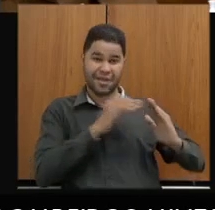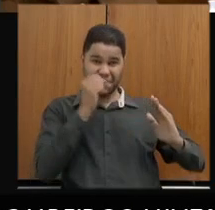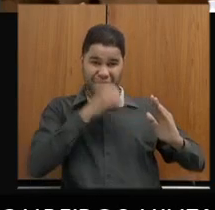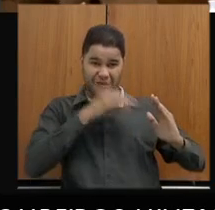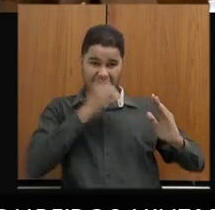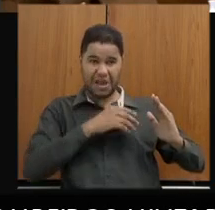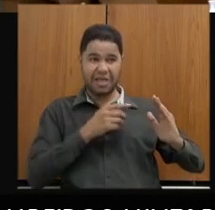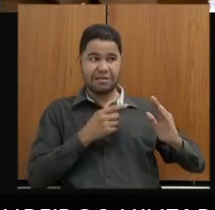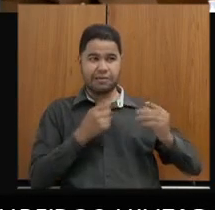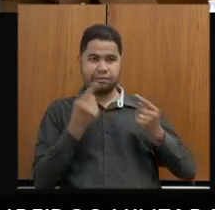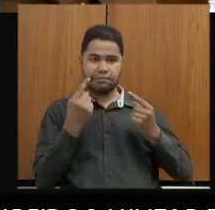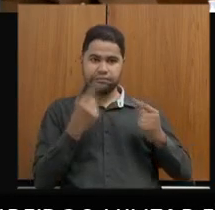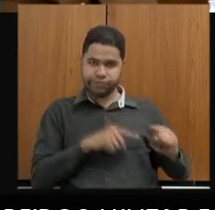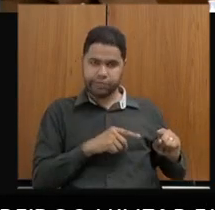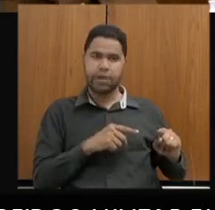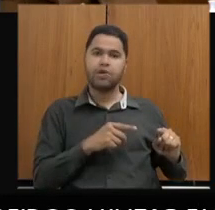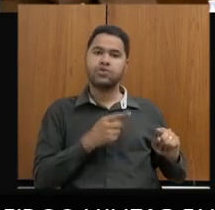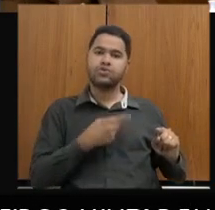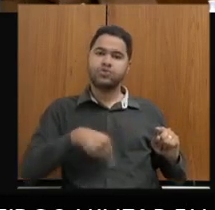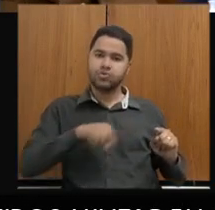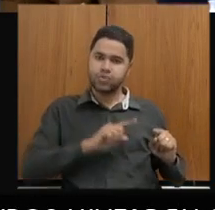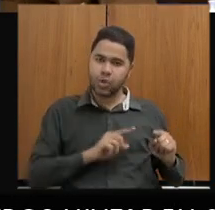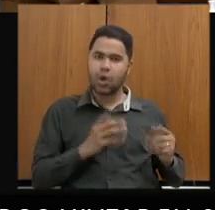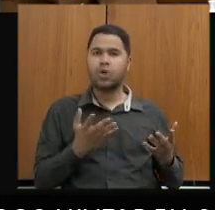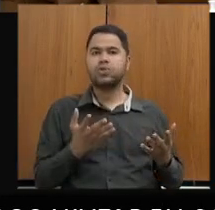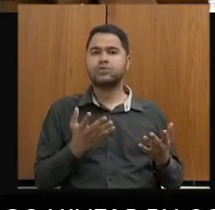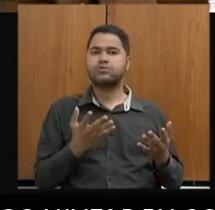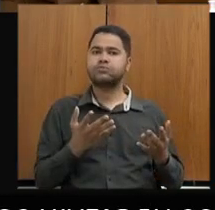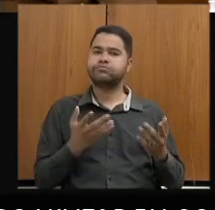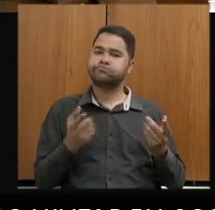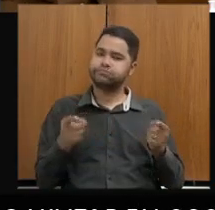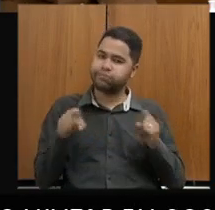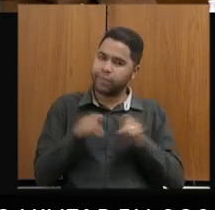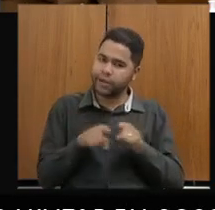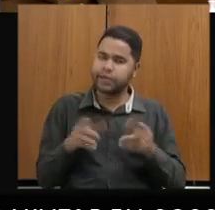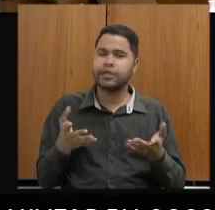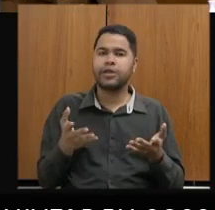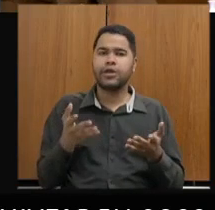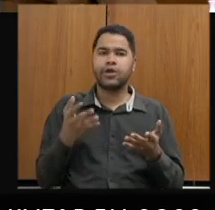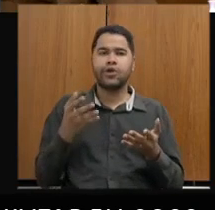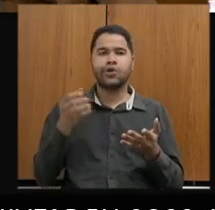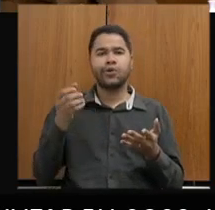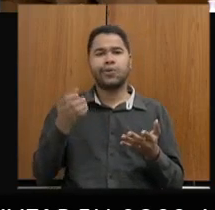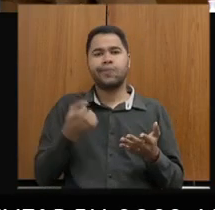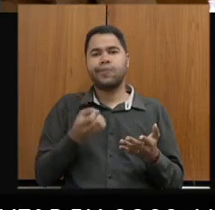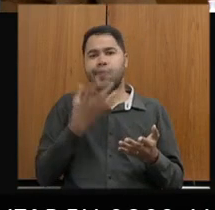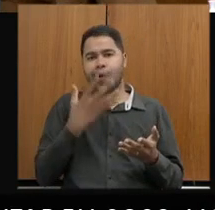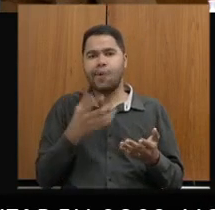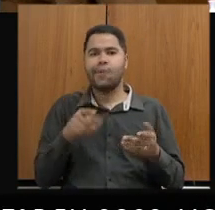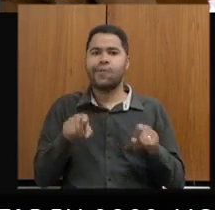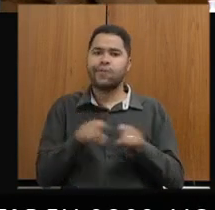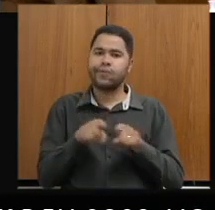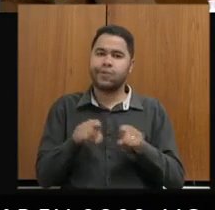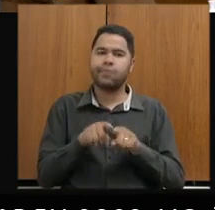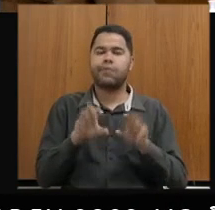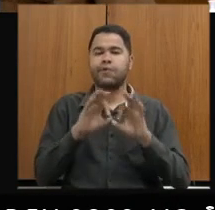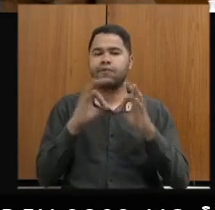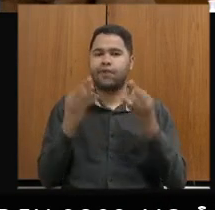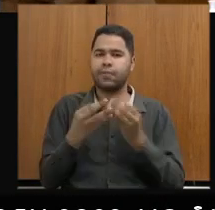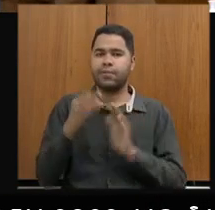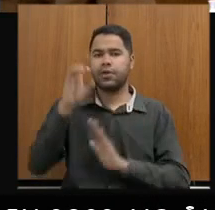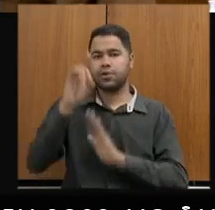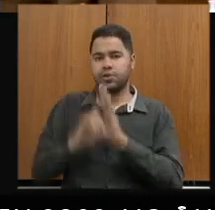nós nós estamos sendo um caso de sucesso não é uma parceria interinstitucional entre o ministério da mulher EA família e direitos